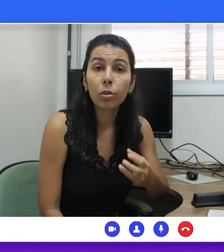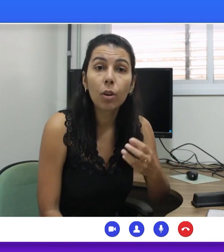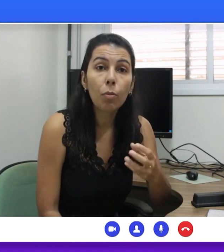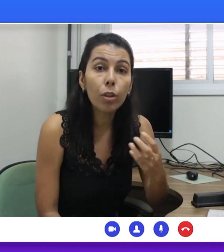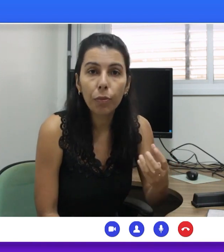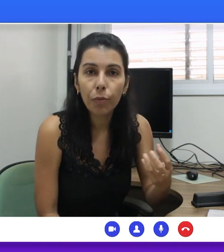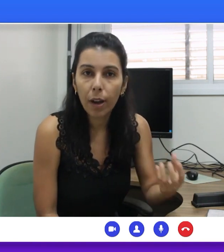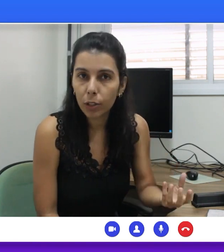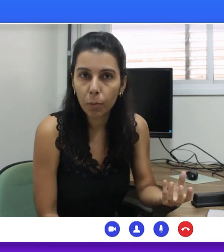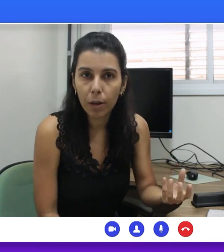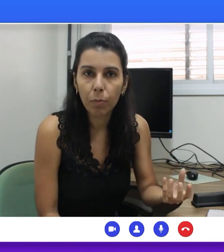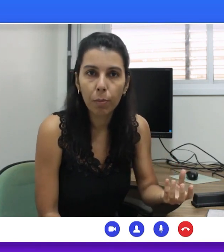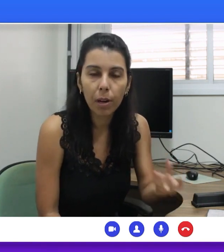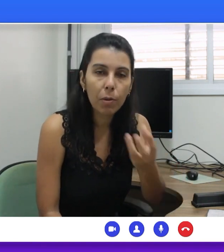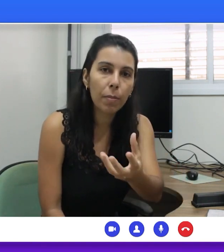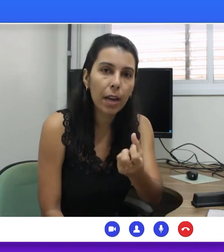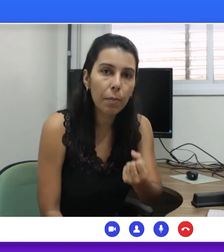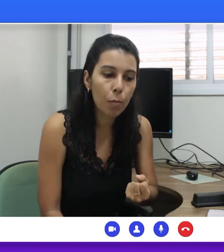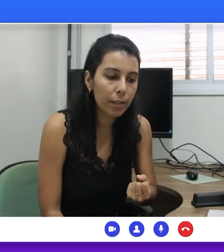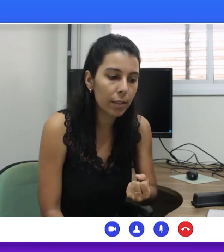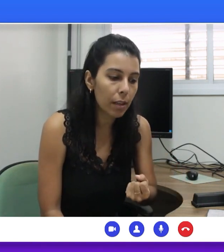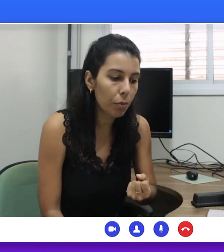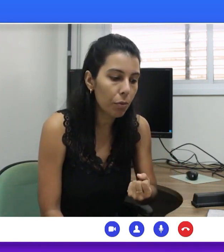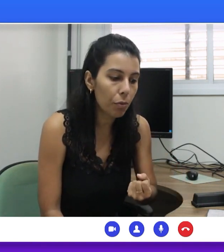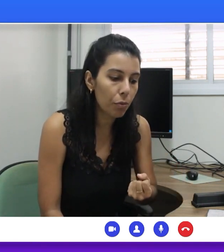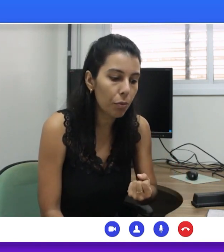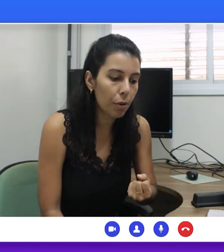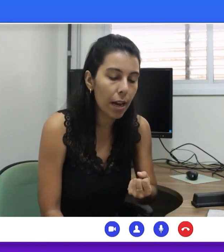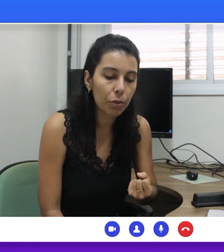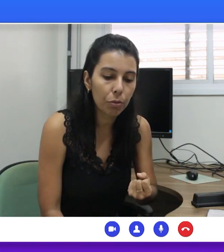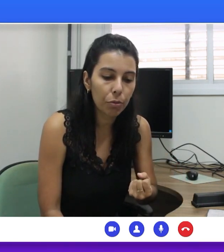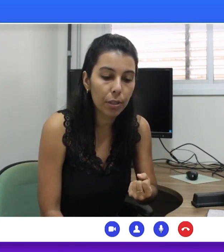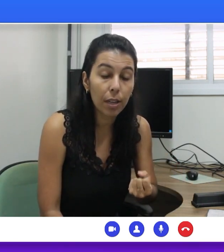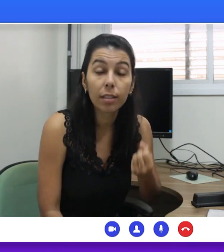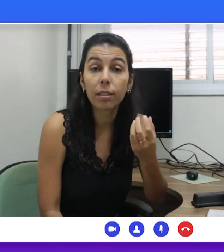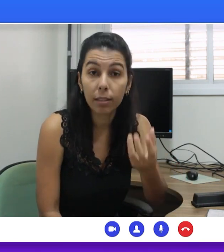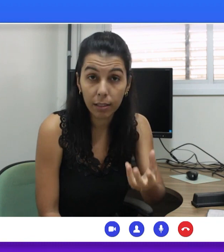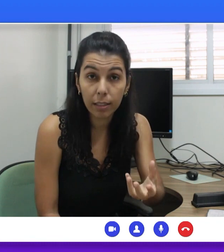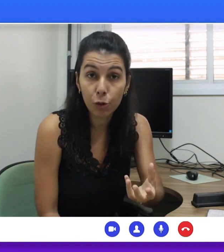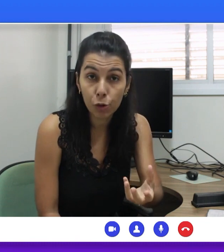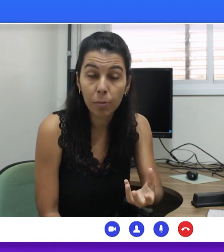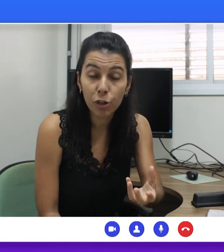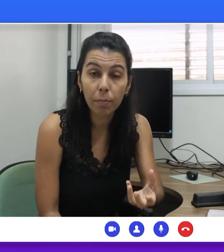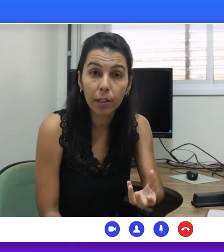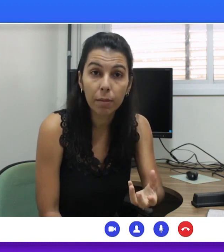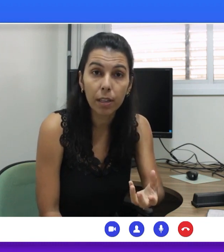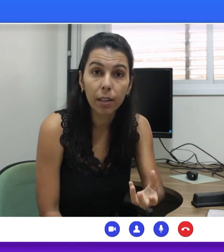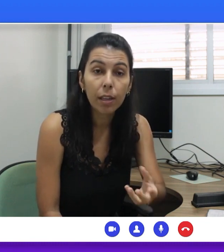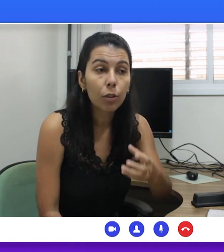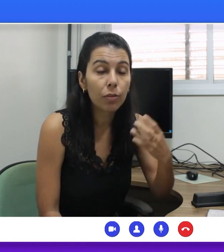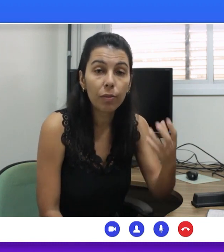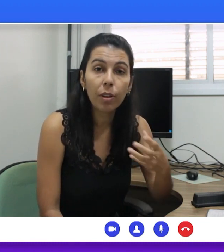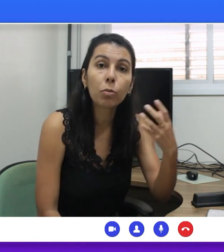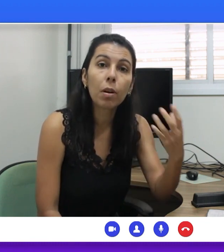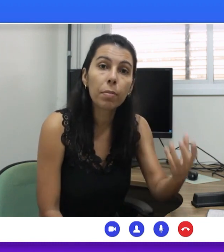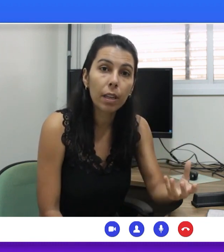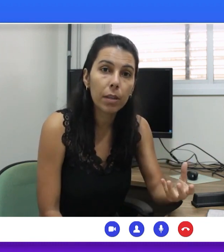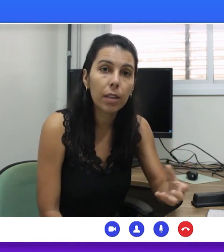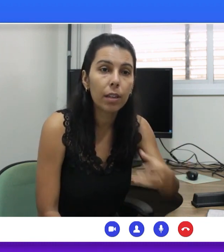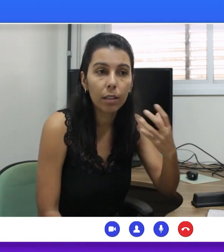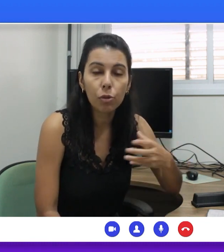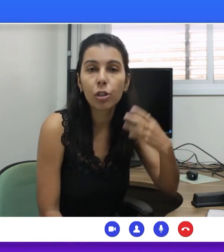uma solução muito fácil para um problema, eu vou pegar como exemplo o caso justamente da pandemia. Nós vivemos